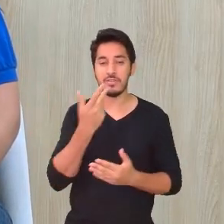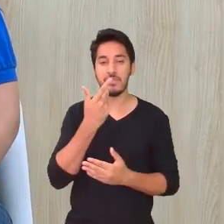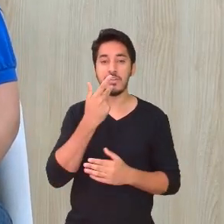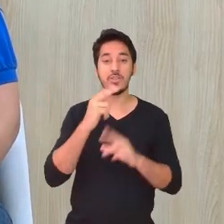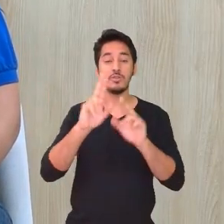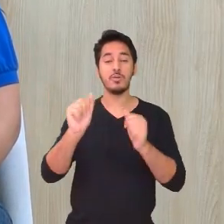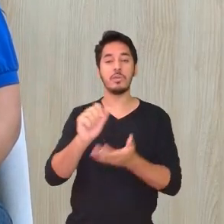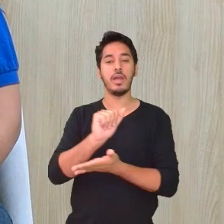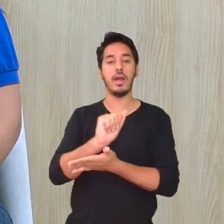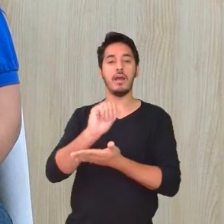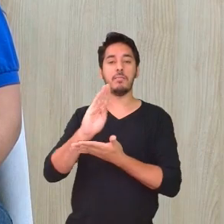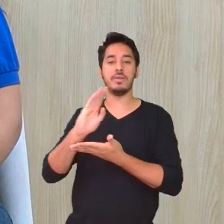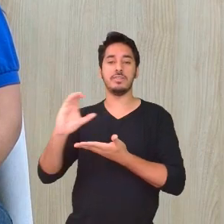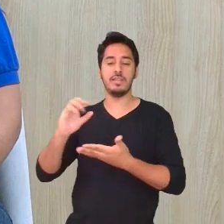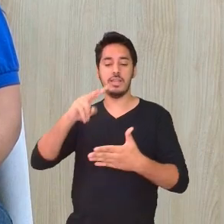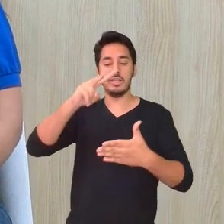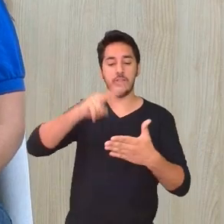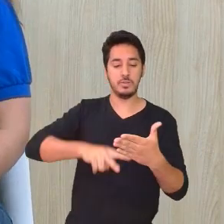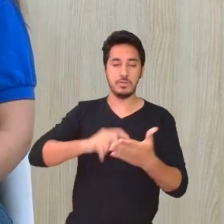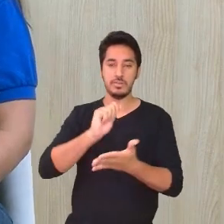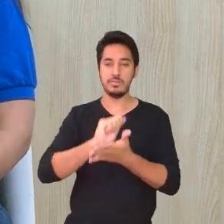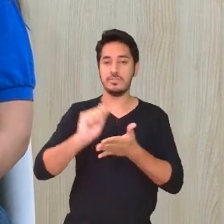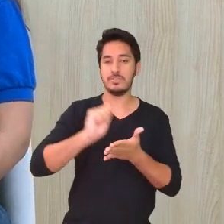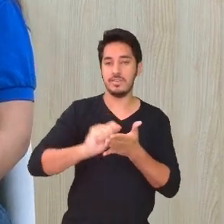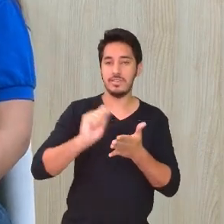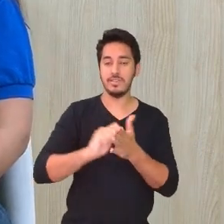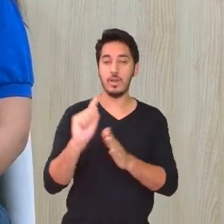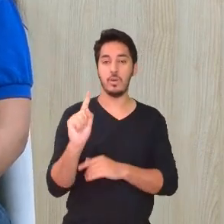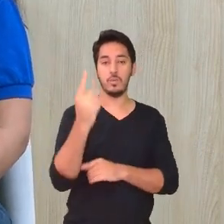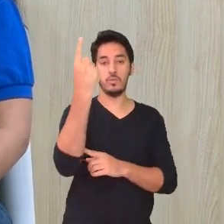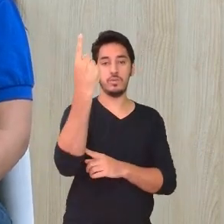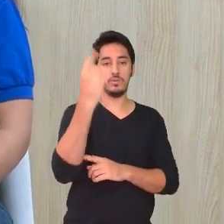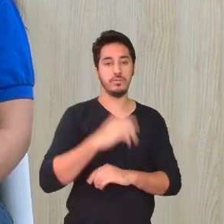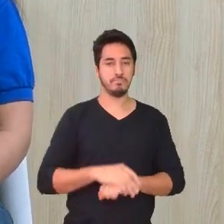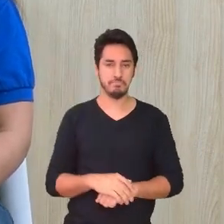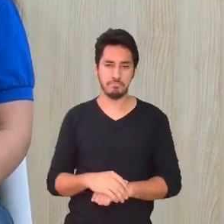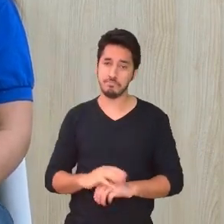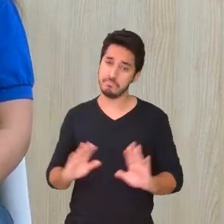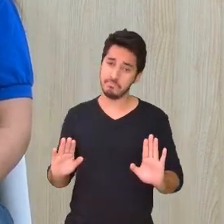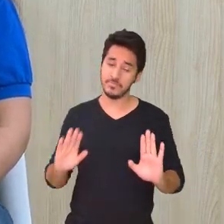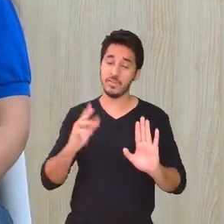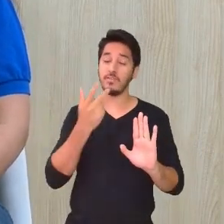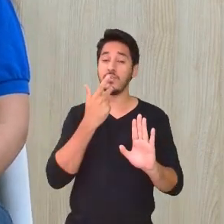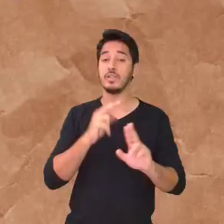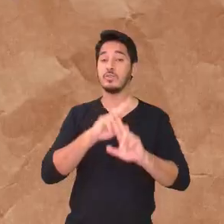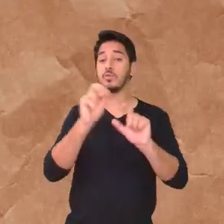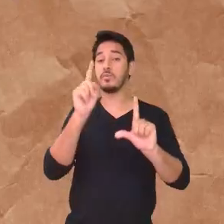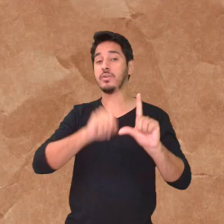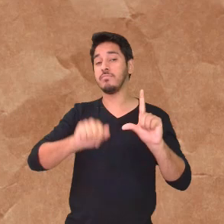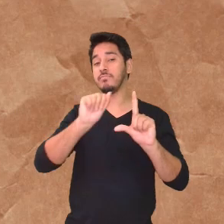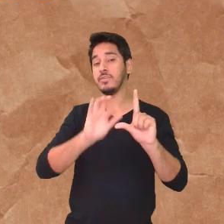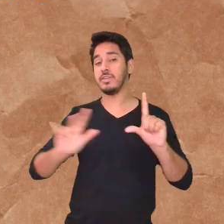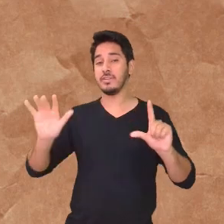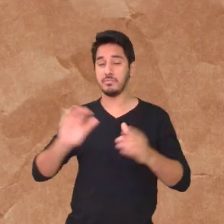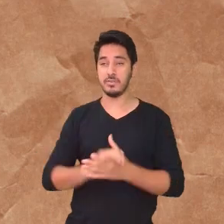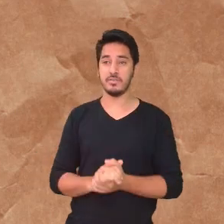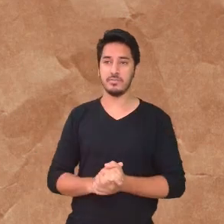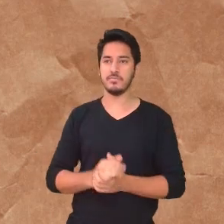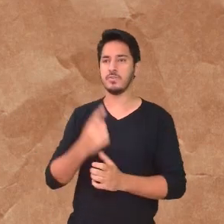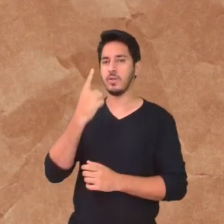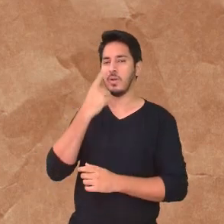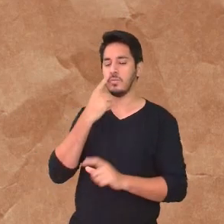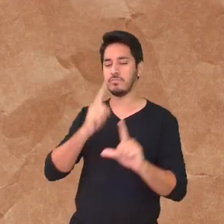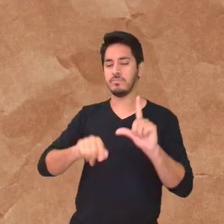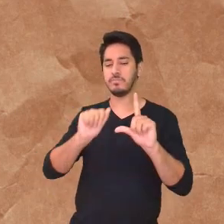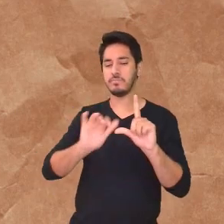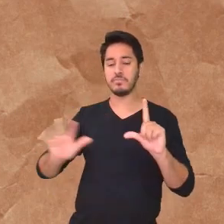de alfabetização, uma leitura e uma escrita única. Mas a gente está falando de letramento. E olha ali, eu trouxe para vocês, que o